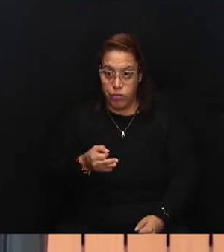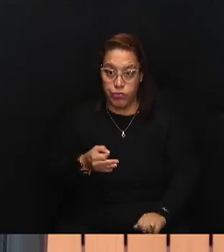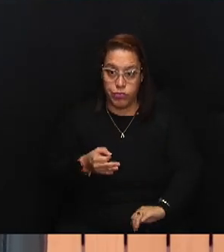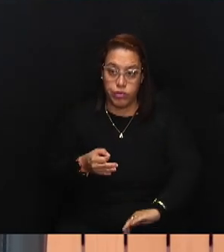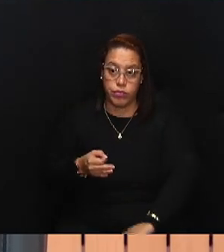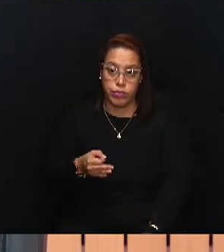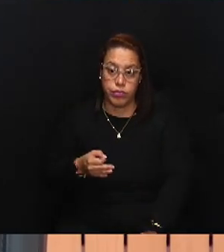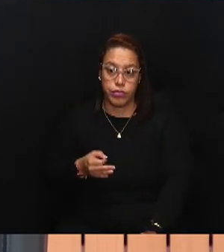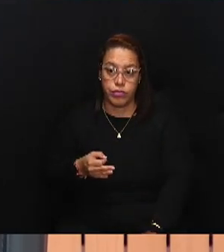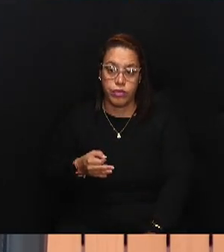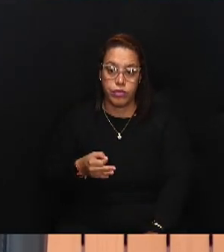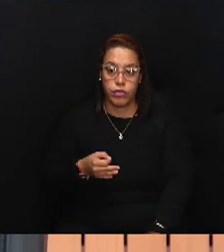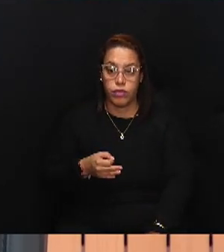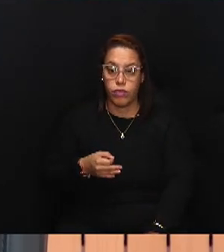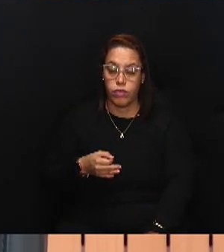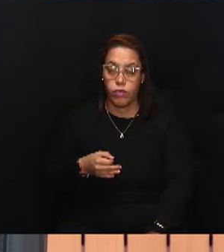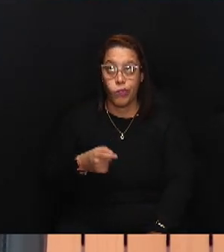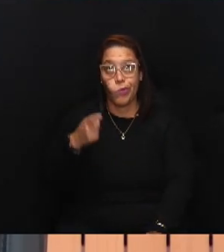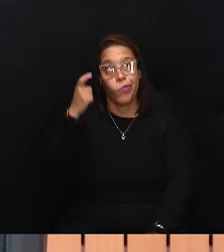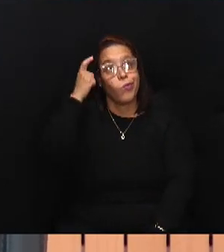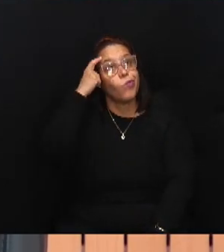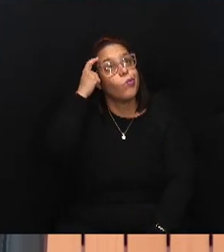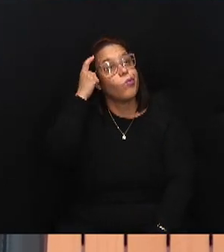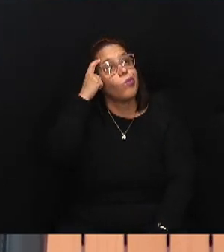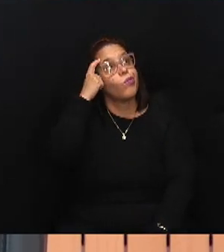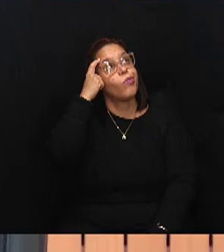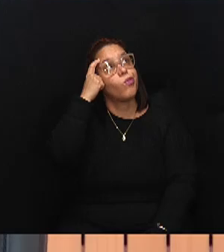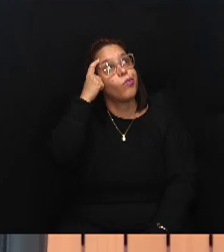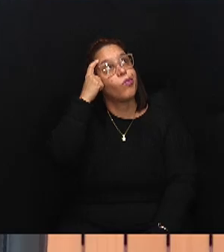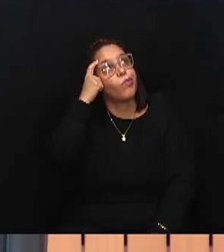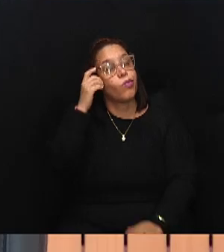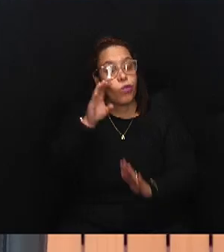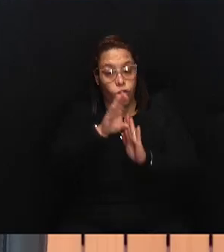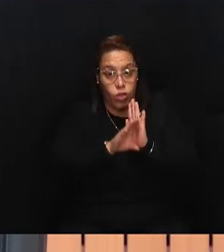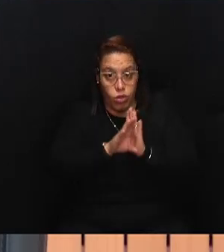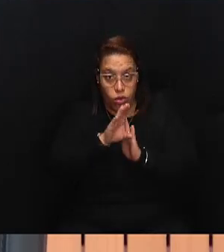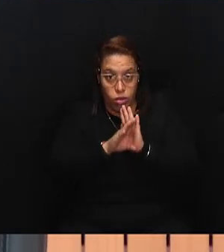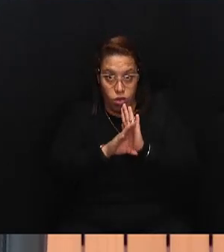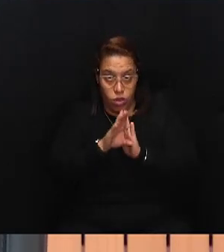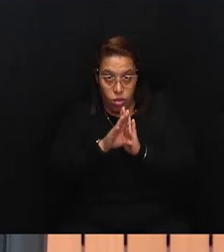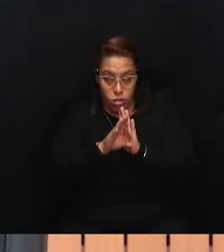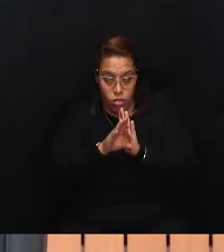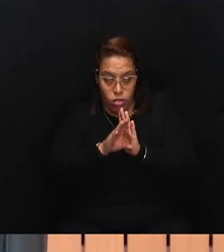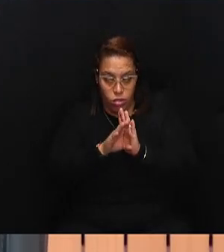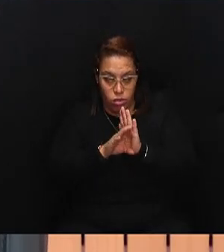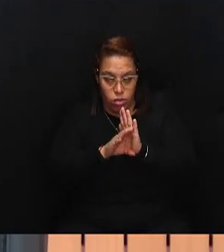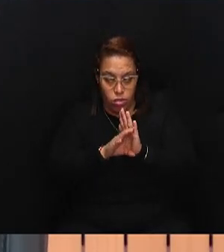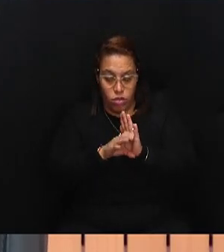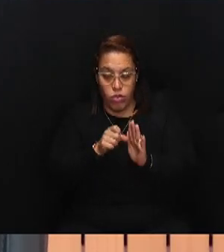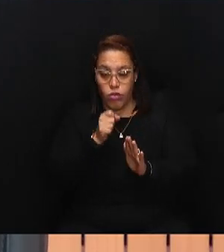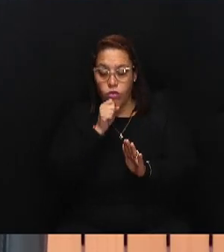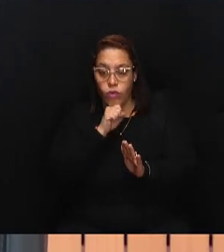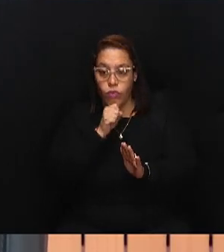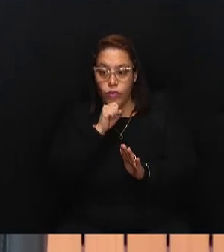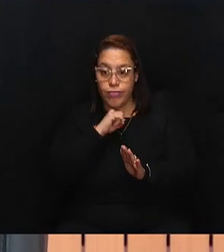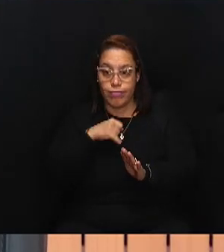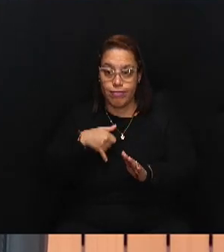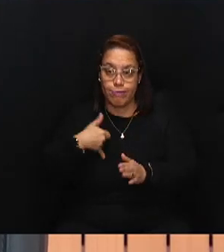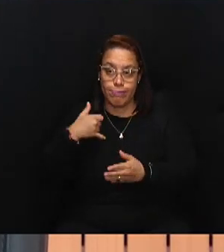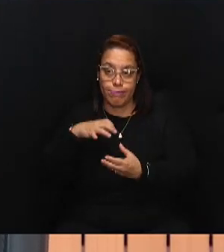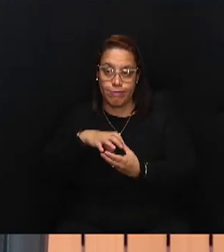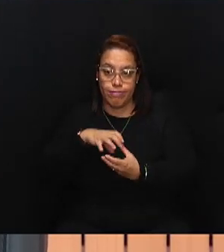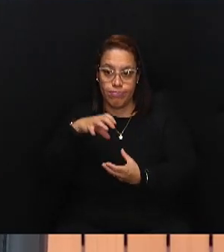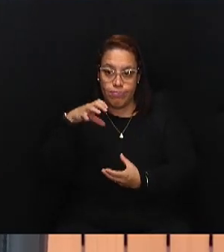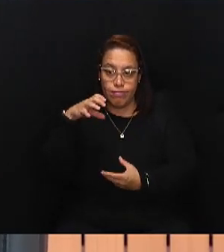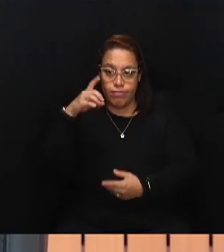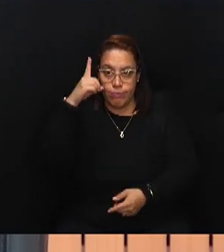funcionar, é nós repensar no currículo escolar a questão do envelhecimento, da